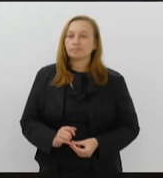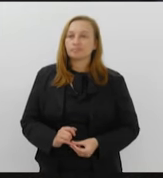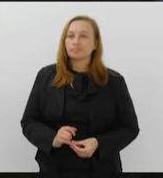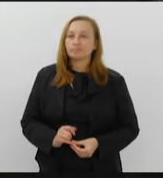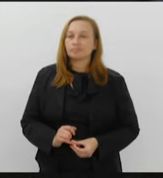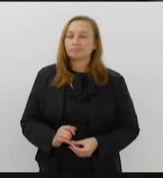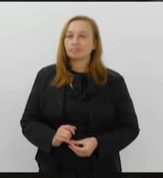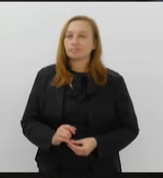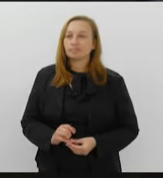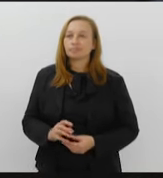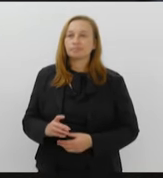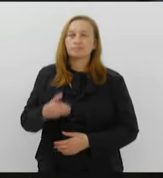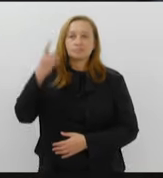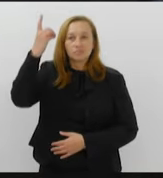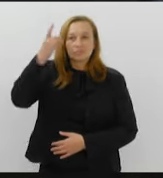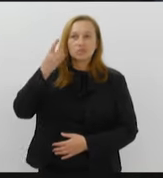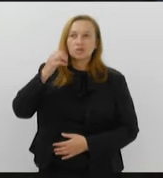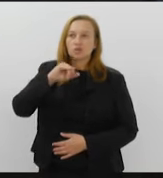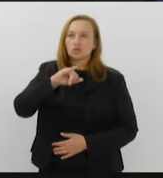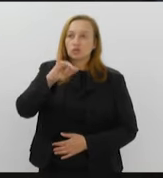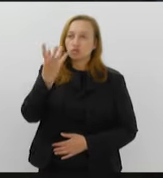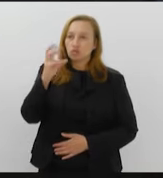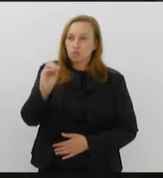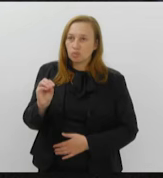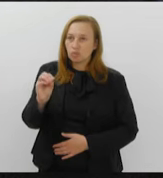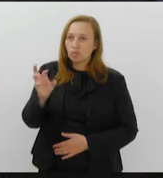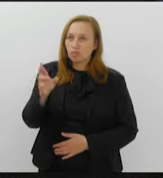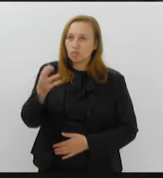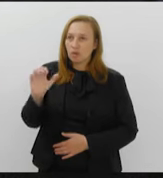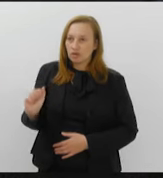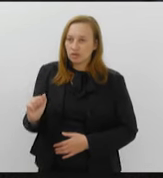Nosso nobre deputado Júlio Rocha.